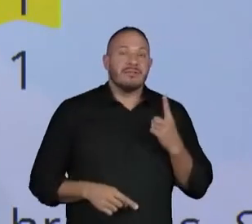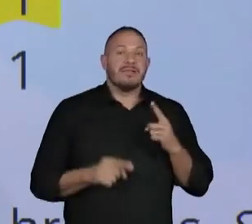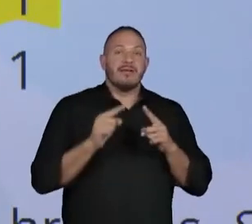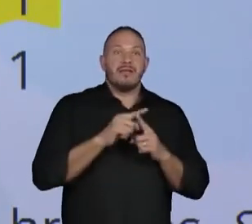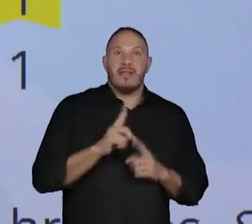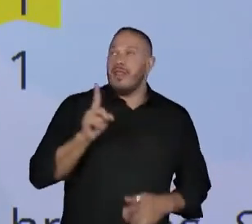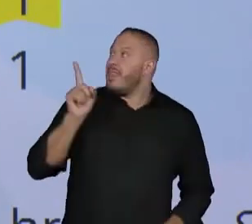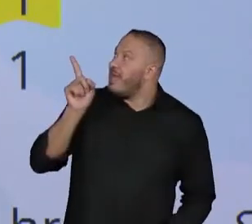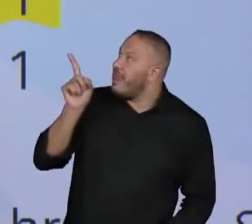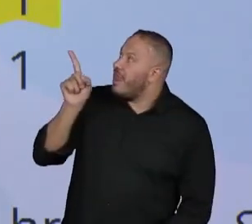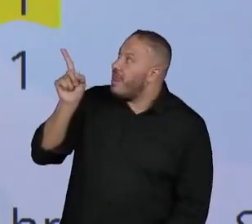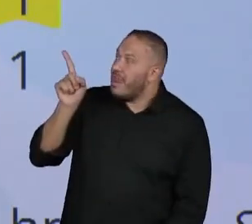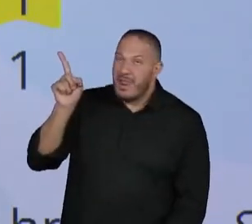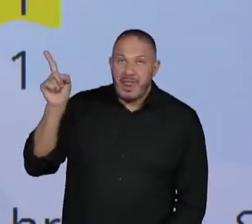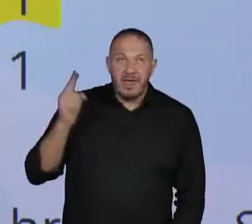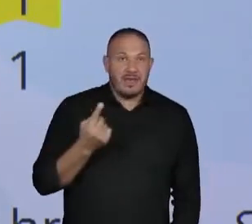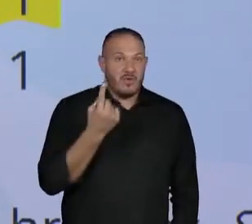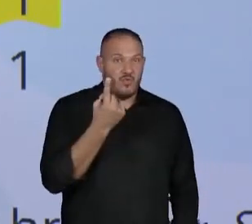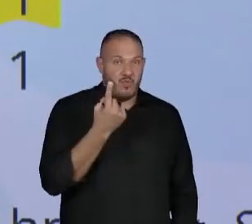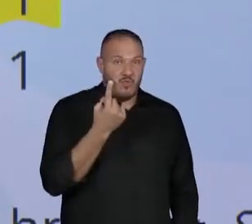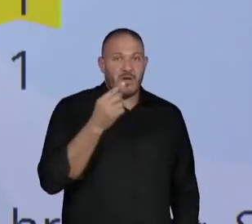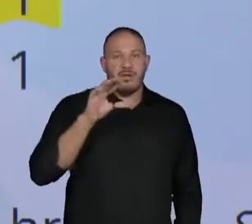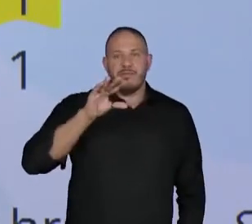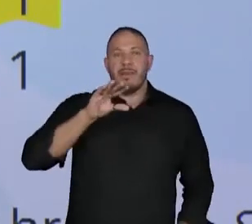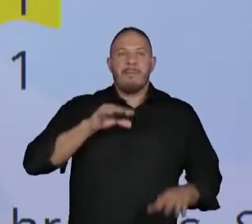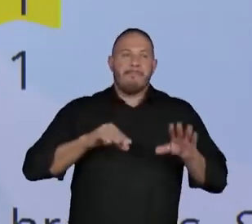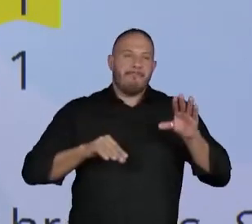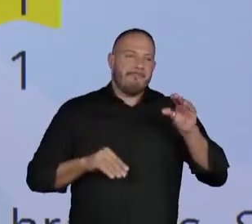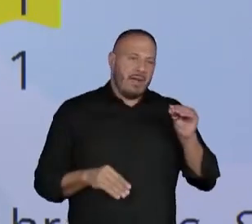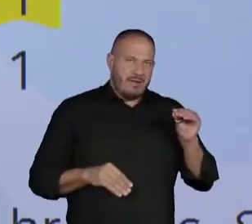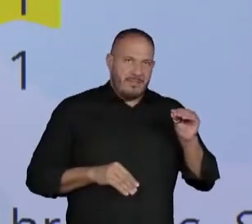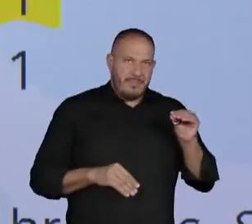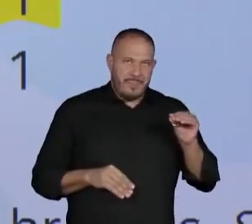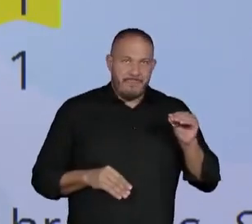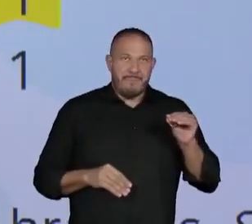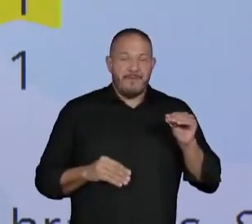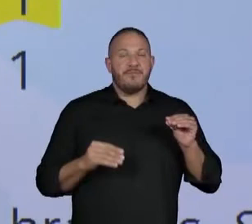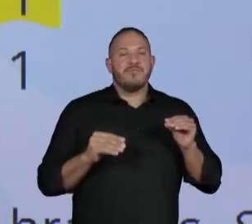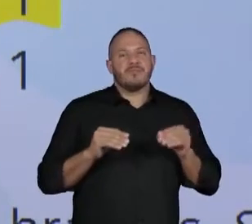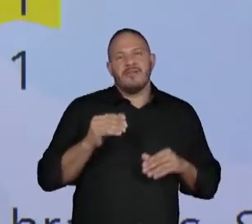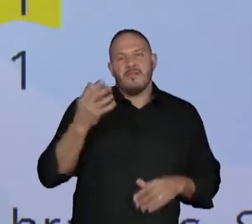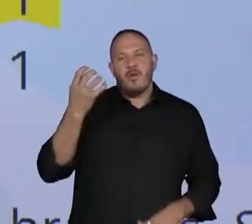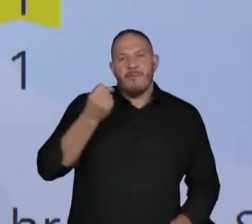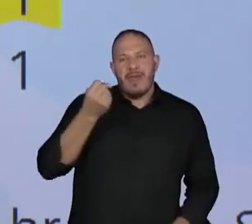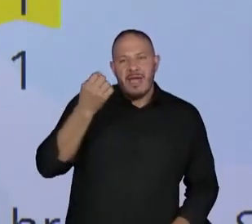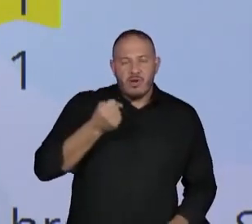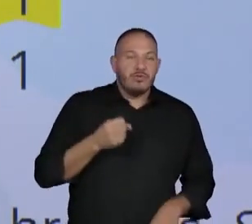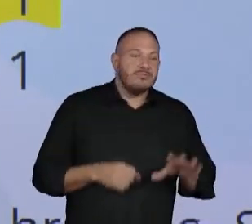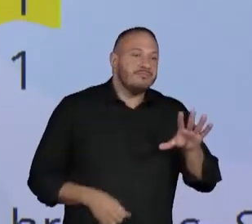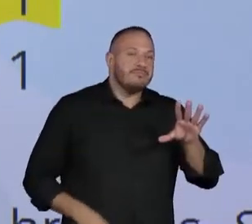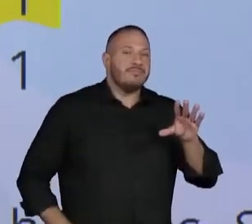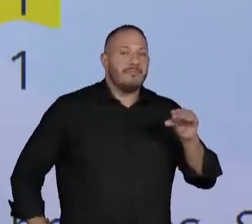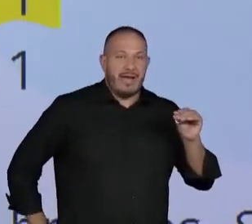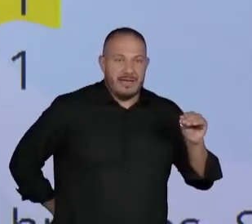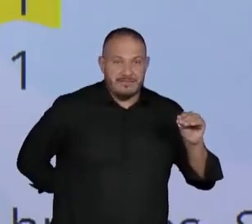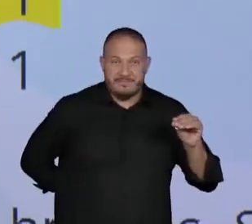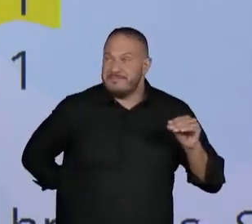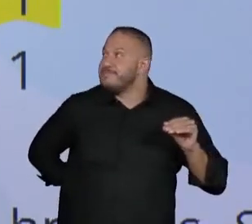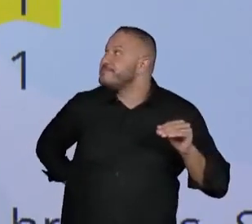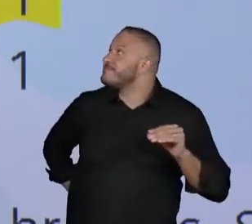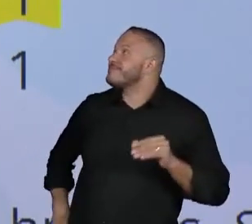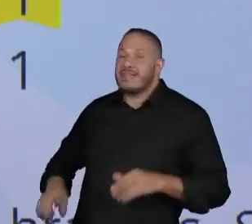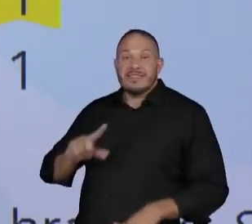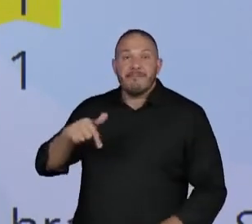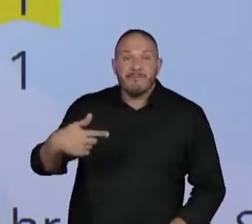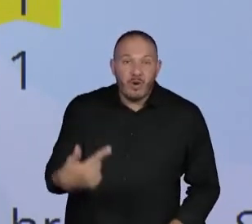esse primeiro quadradinho aqui. isso, desligado. E aí, o branco, a gente já viu que ele está desligado. Isso E depois?